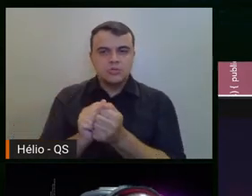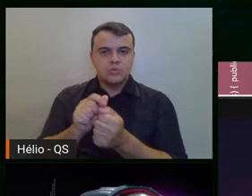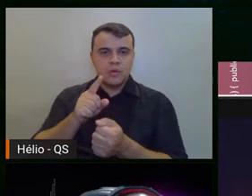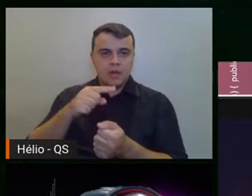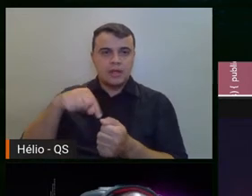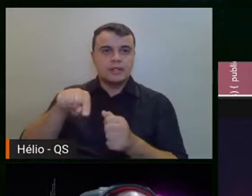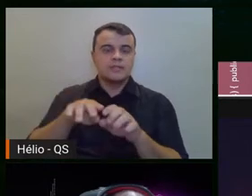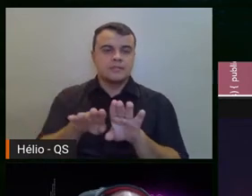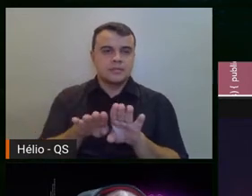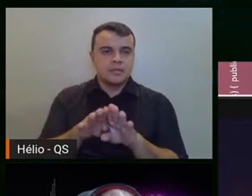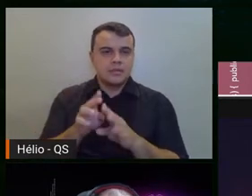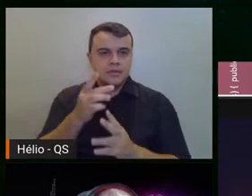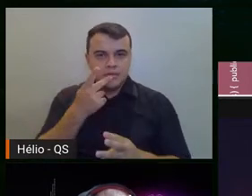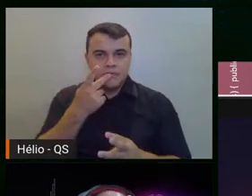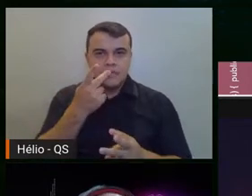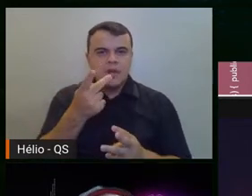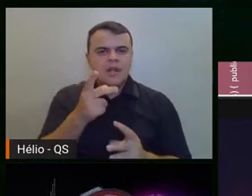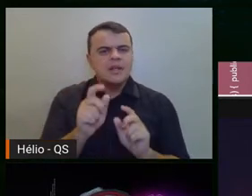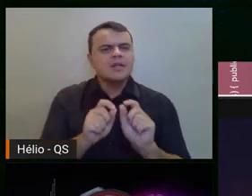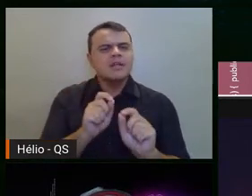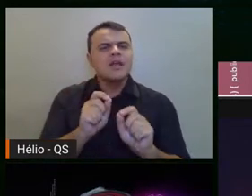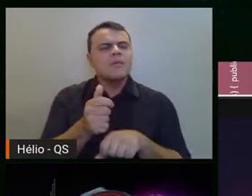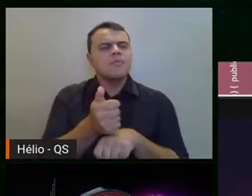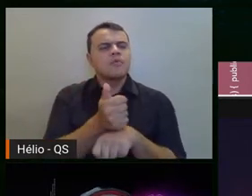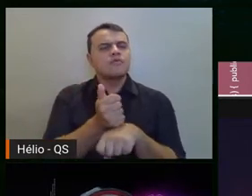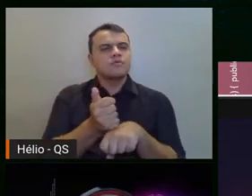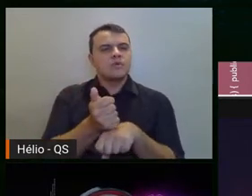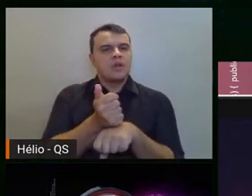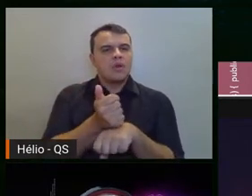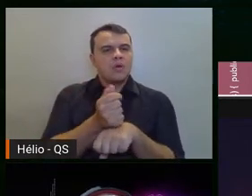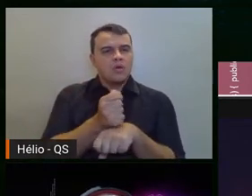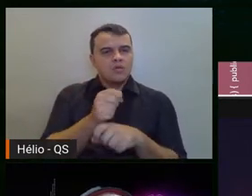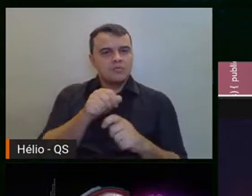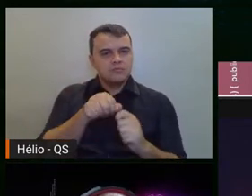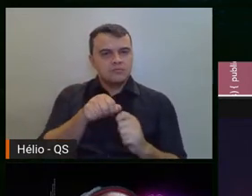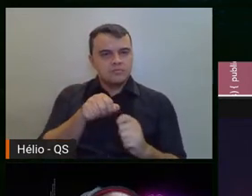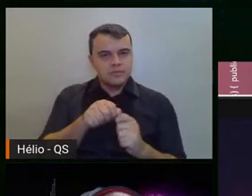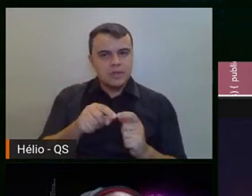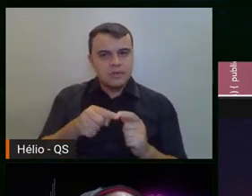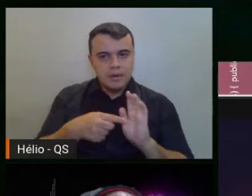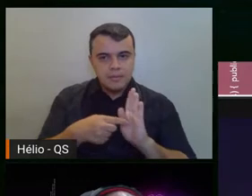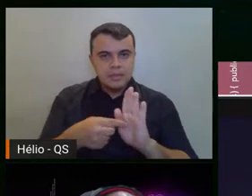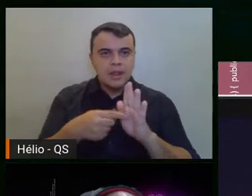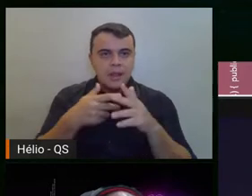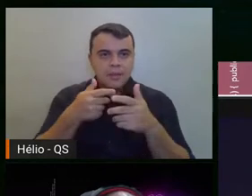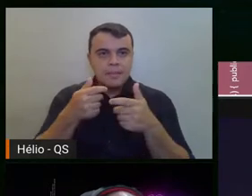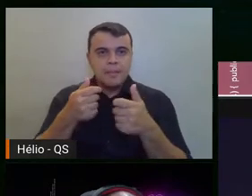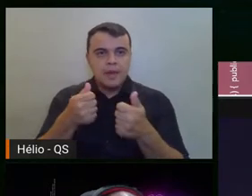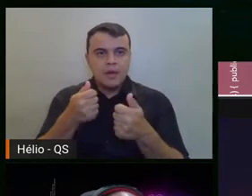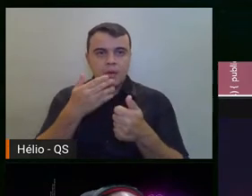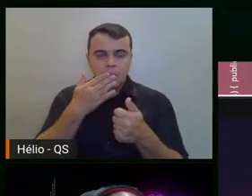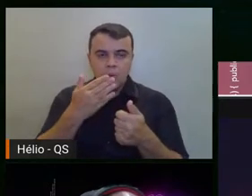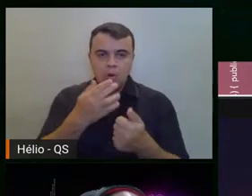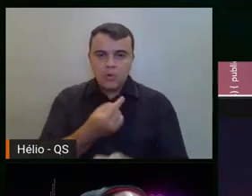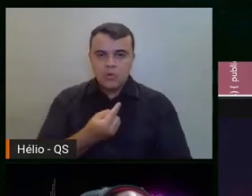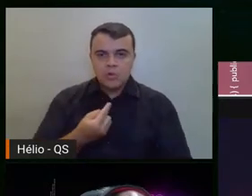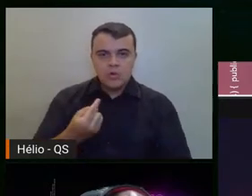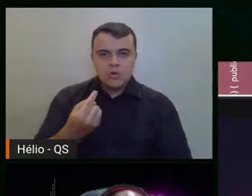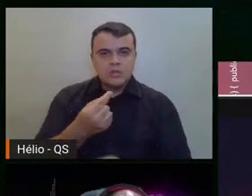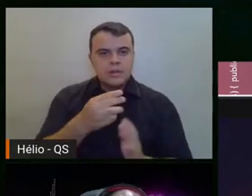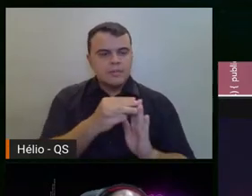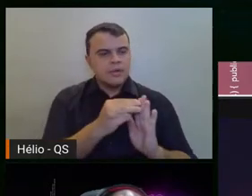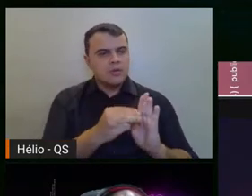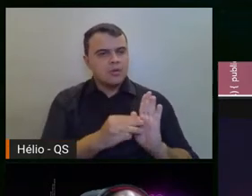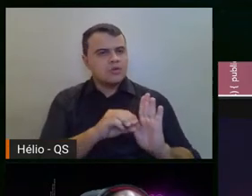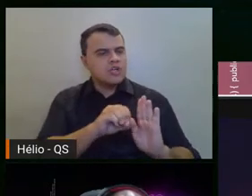a gente vai falar quem são os especialistas e mentores a gente vai apresentar melhor qual que é a nossa metodologia